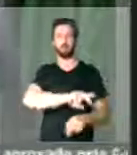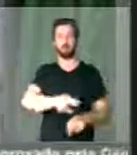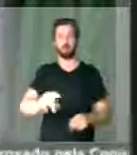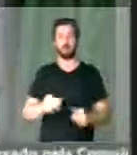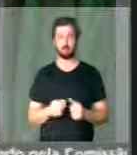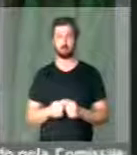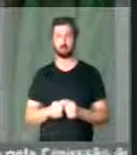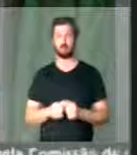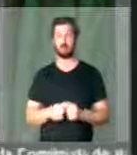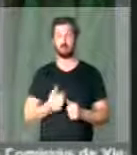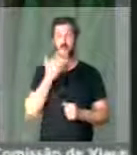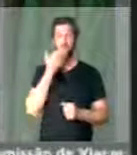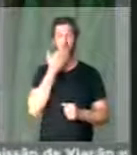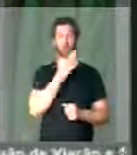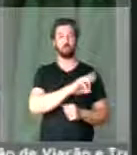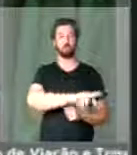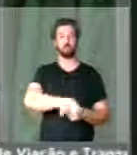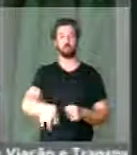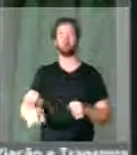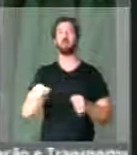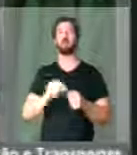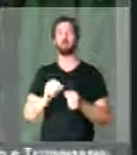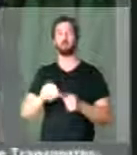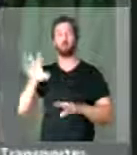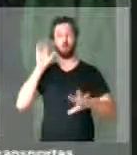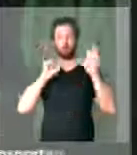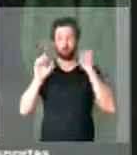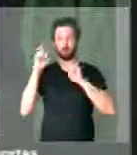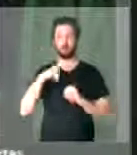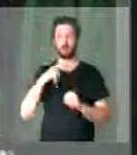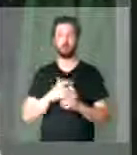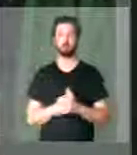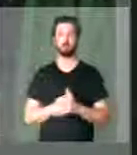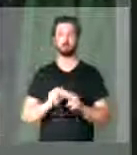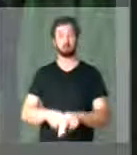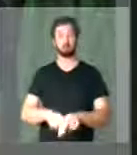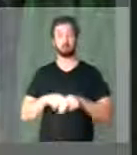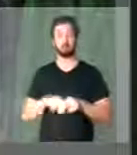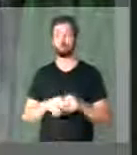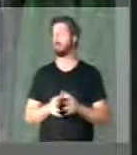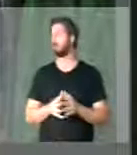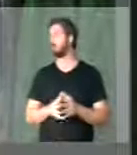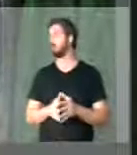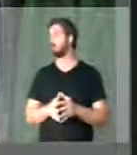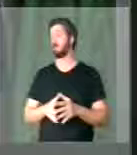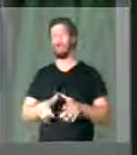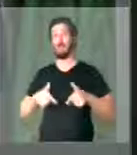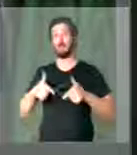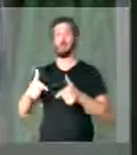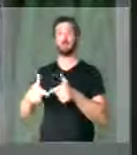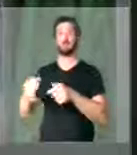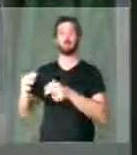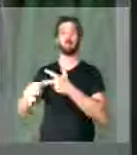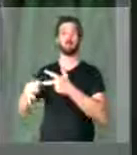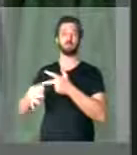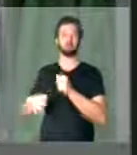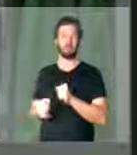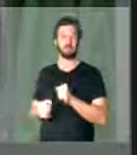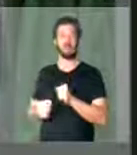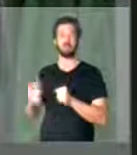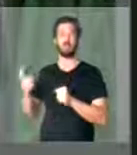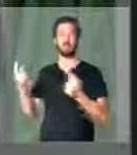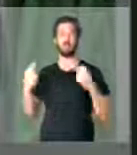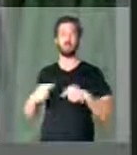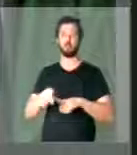suas mais variadas cores fazem se ouvir por isso senhor presidente o ativismo judicial é um atentado